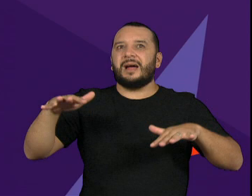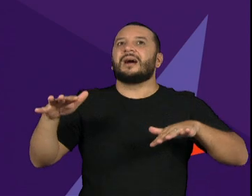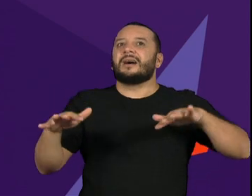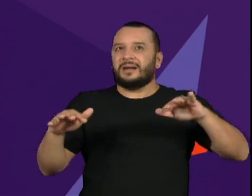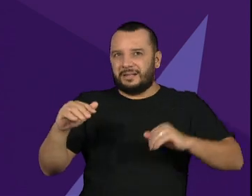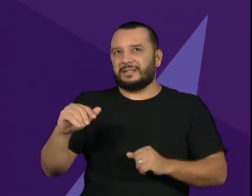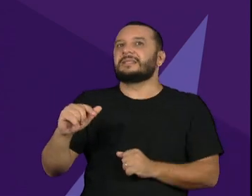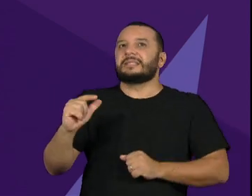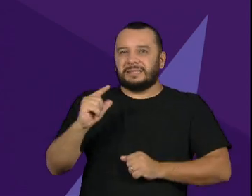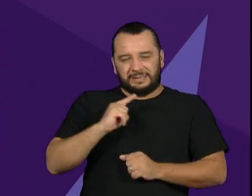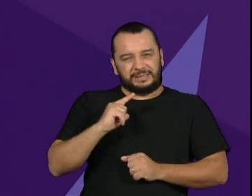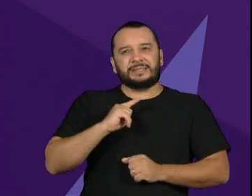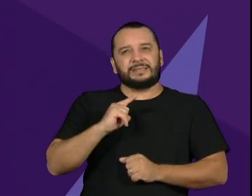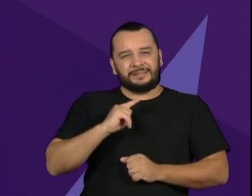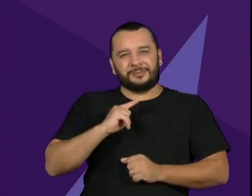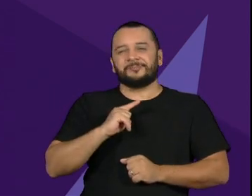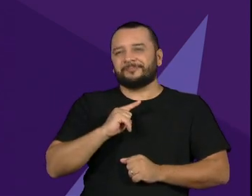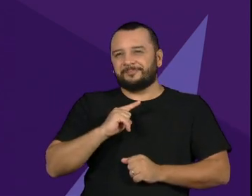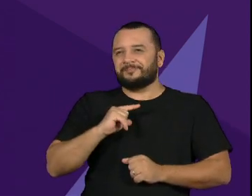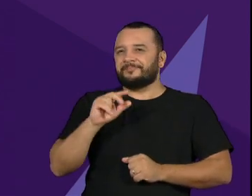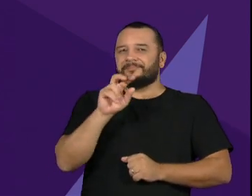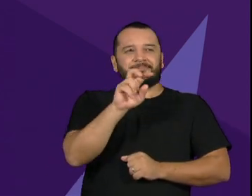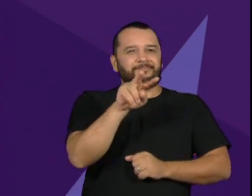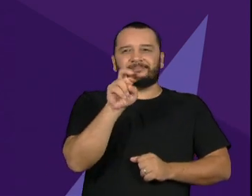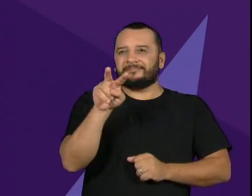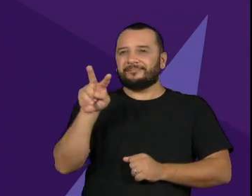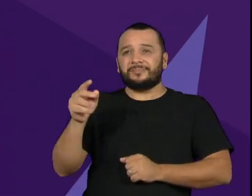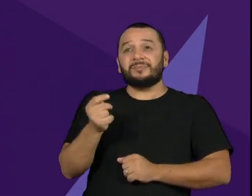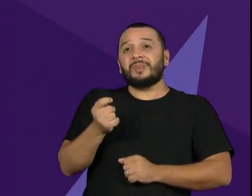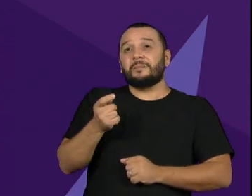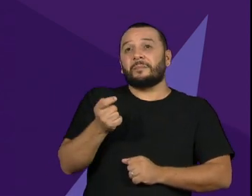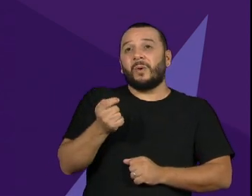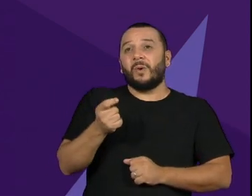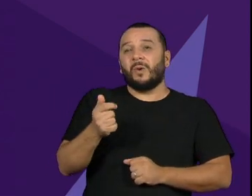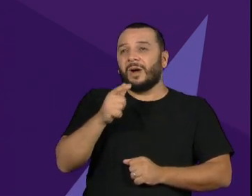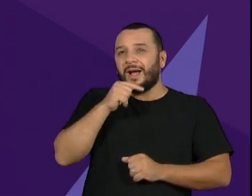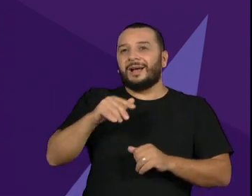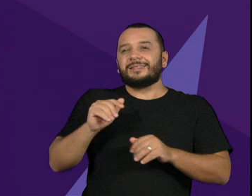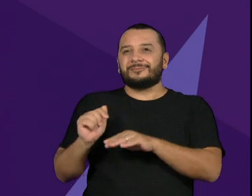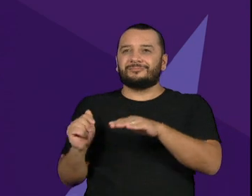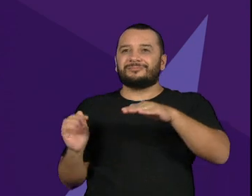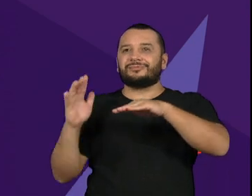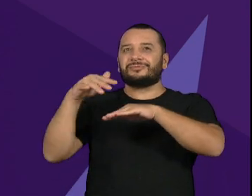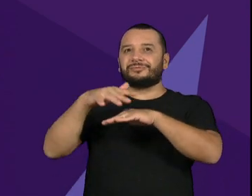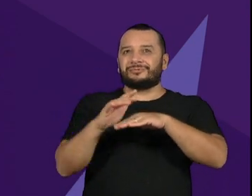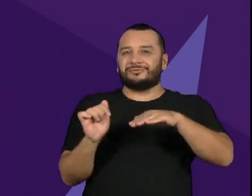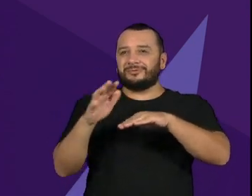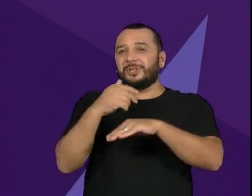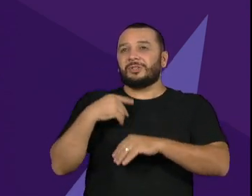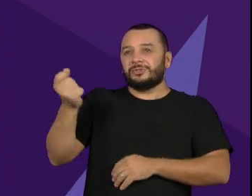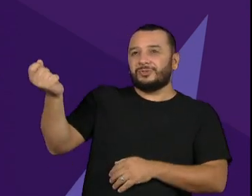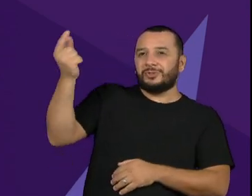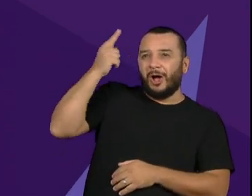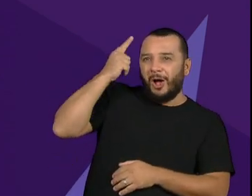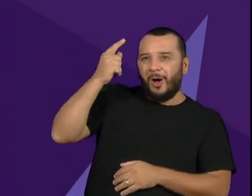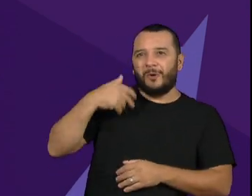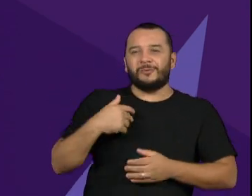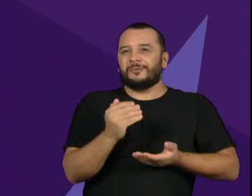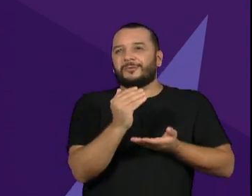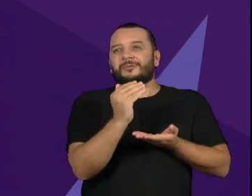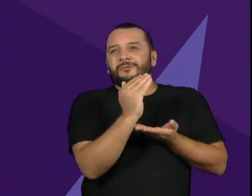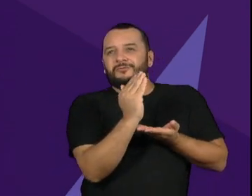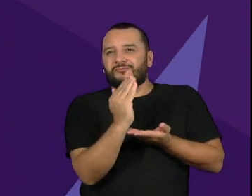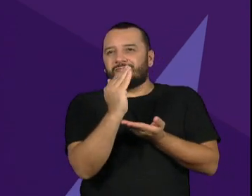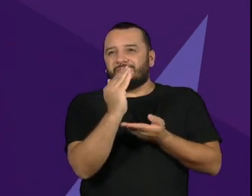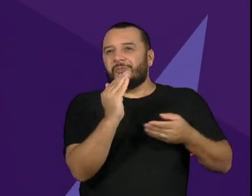grandes horizontes, com poucas ondas, sol no barco e vento a favor, apesar de um pouco